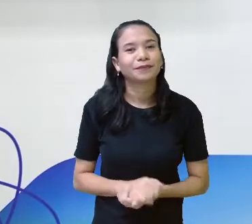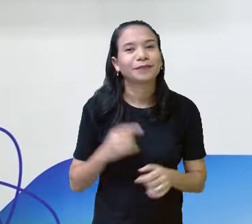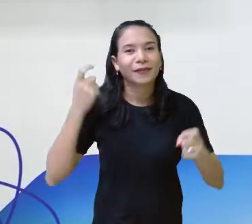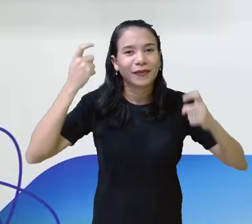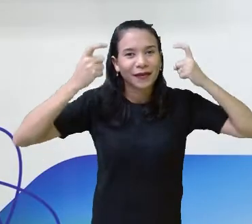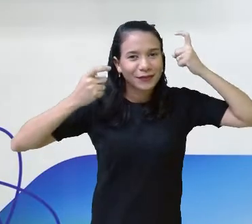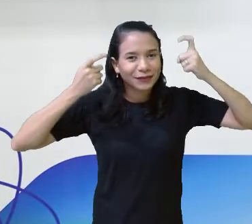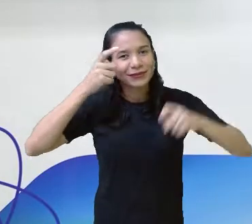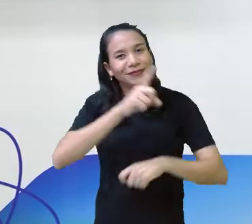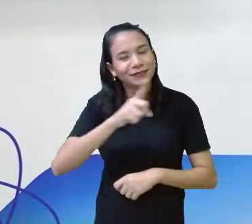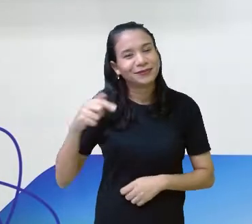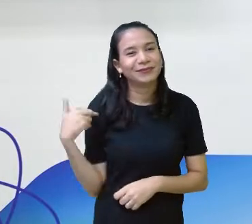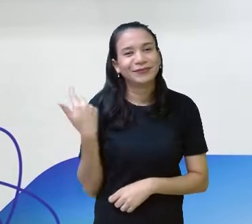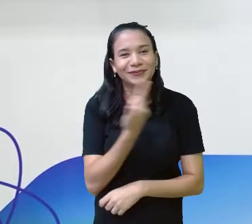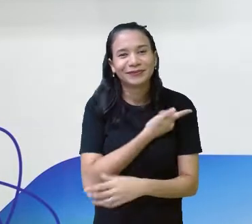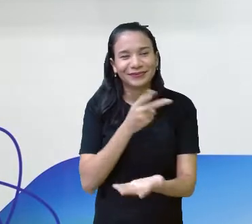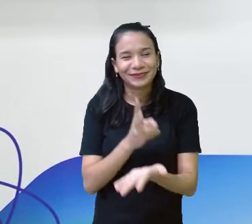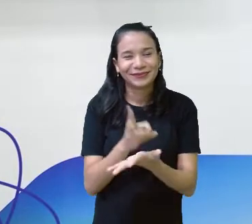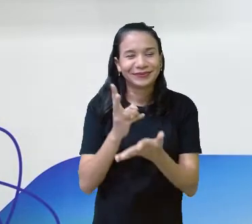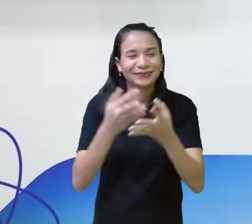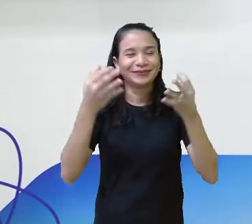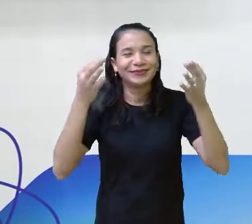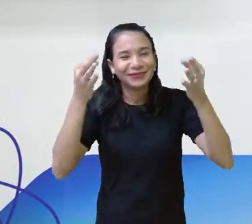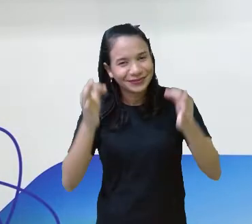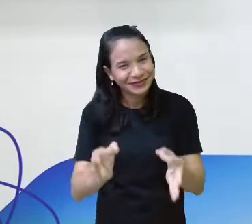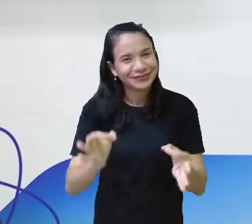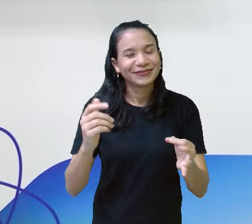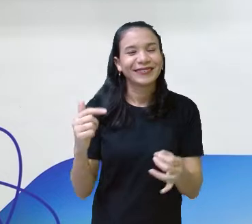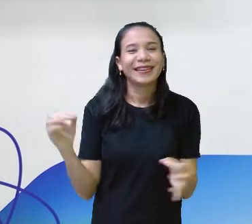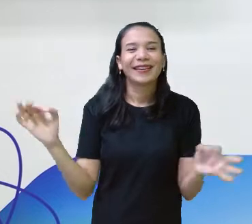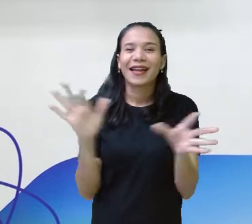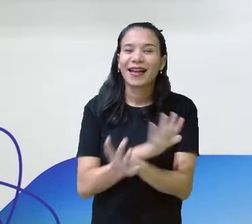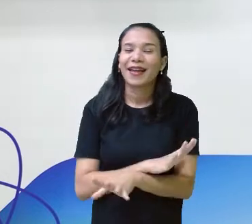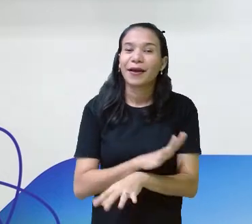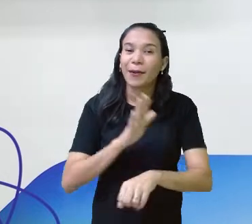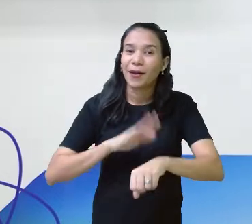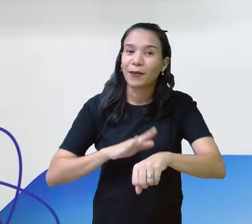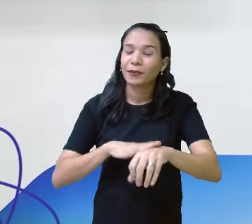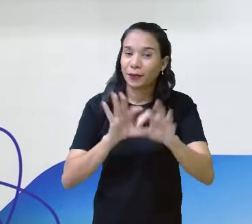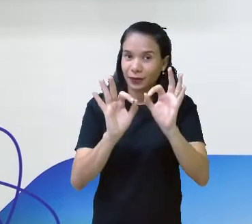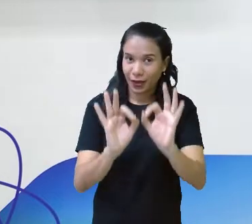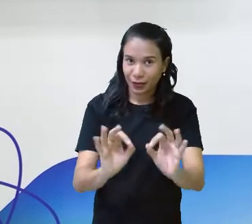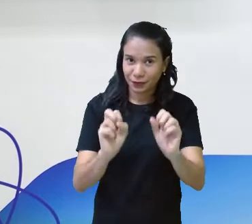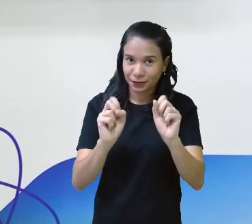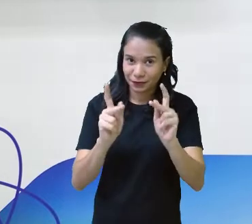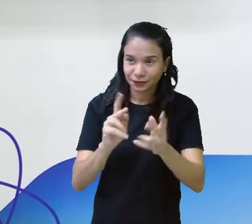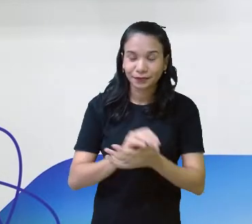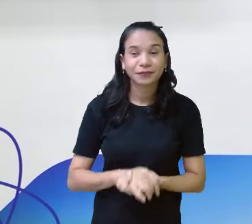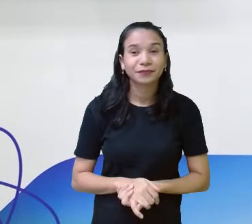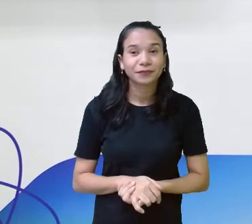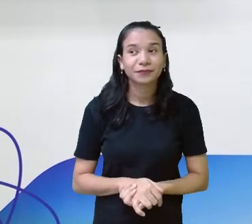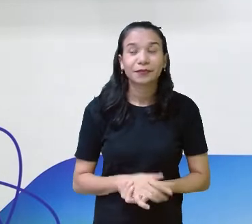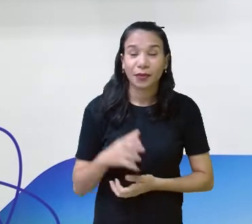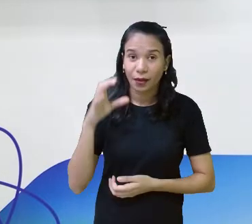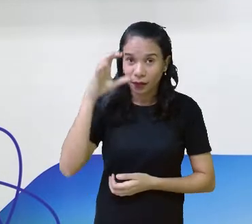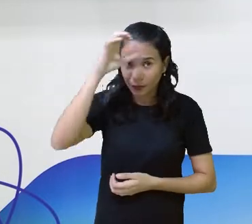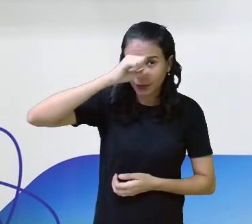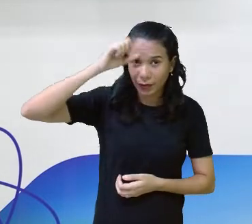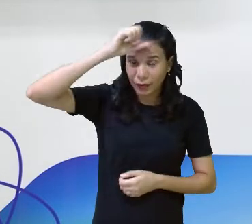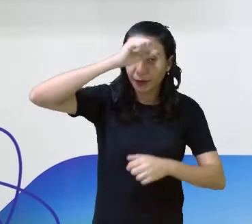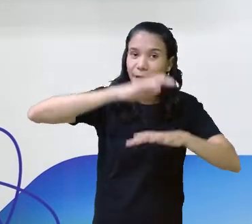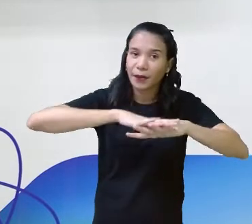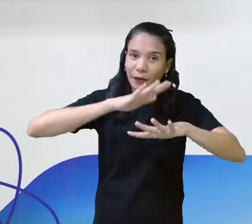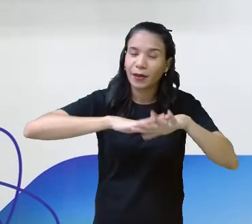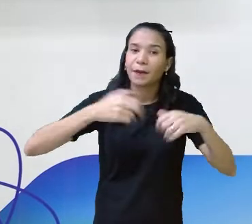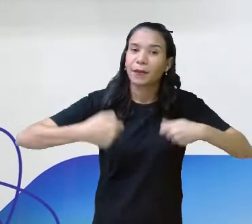certo? A gente vai fazer tudo dar certo, tudo vai dar certo e vamos terminar aqui no tempo correto, tá bom? Estou aprendendo matemática com